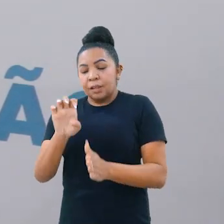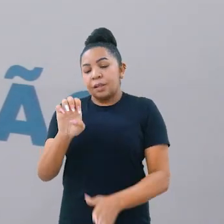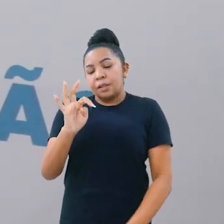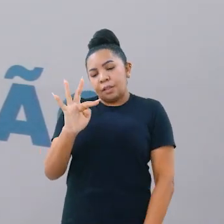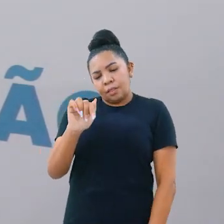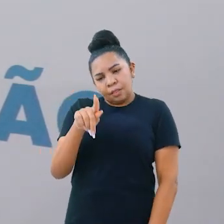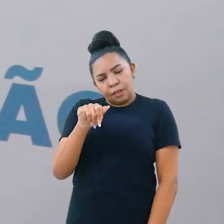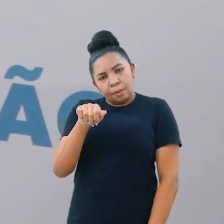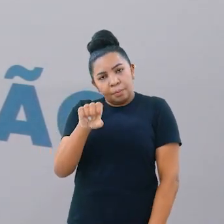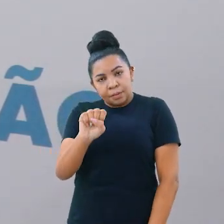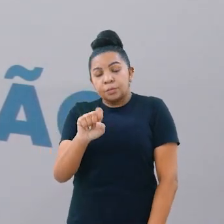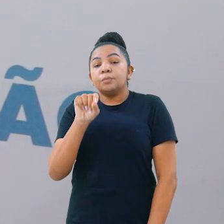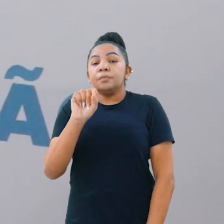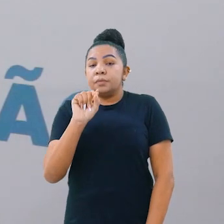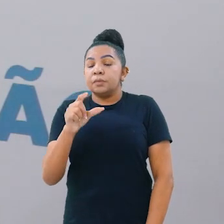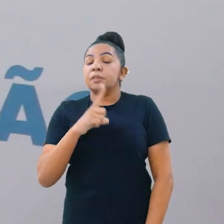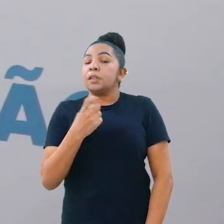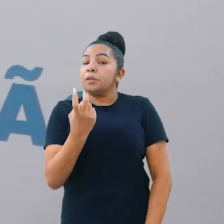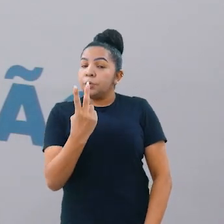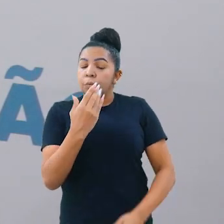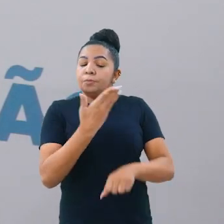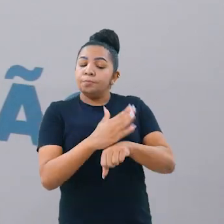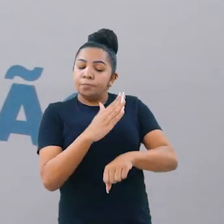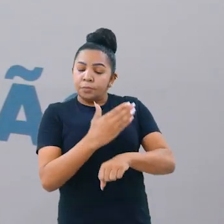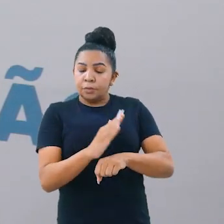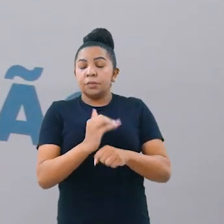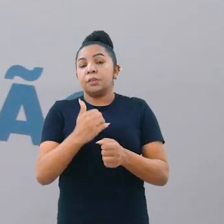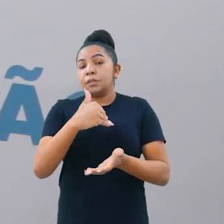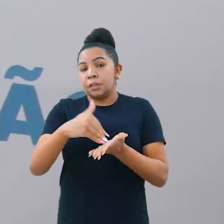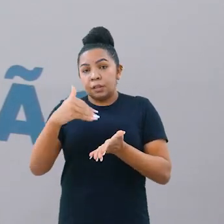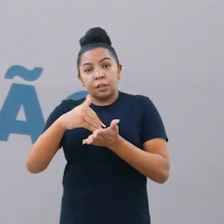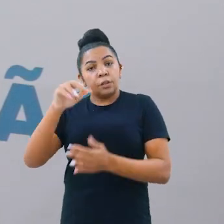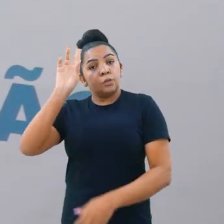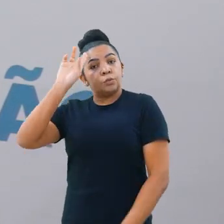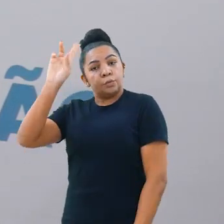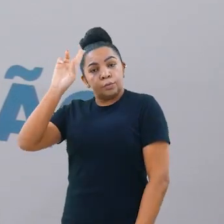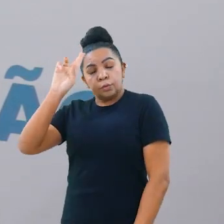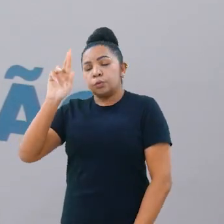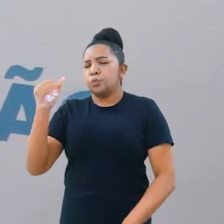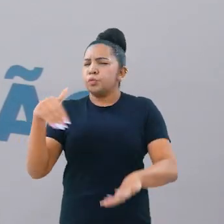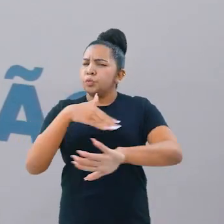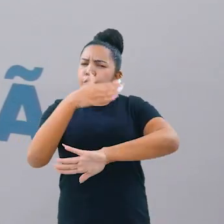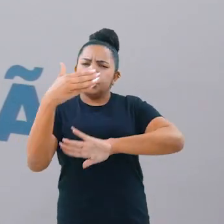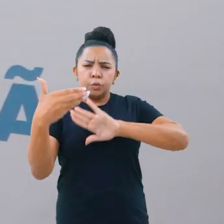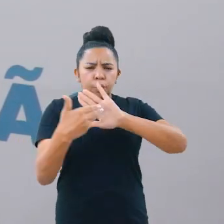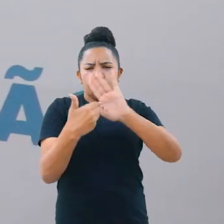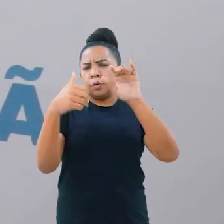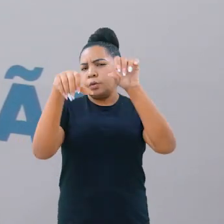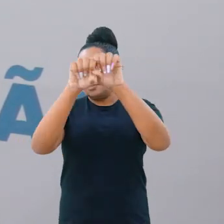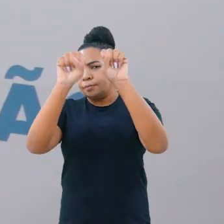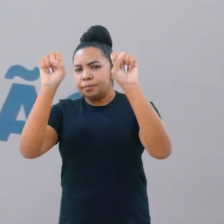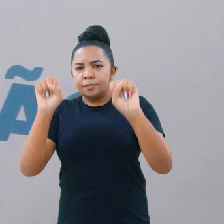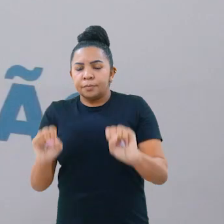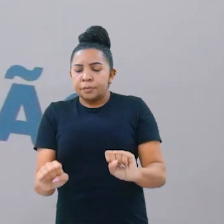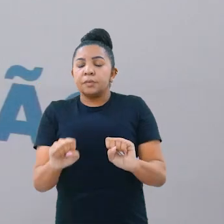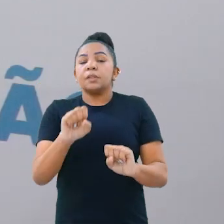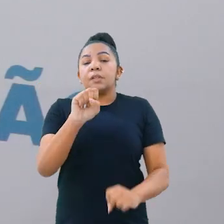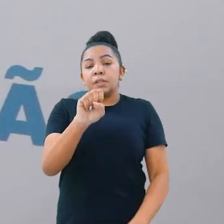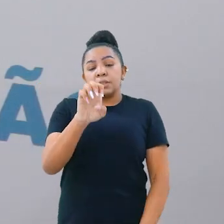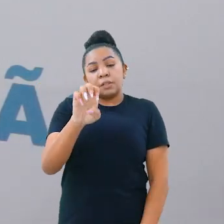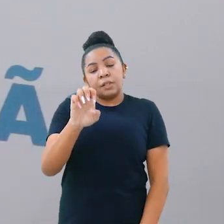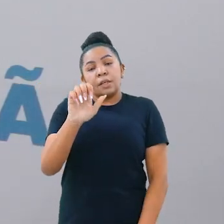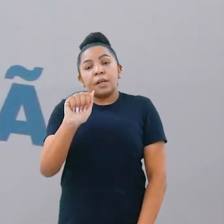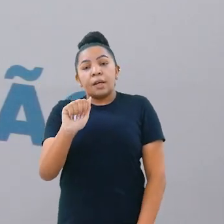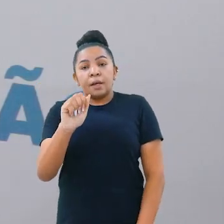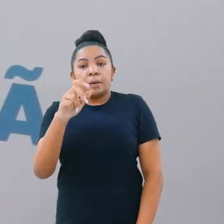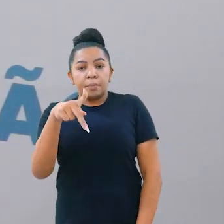ainda estamos fazendo treinamentos com as duas secretarias que são gestoras, né, de todo esse sistema, que é a